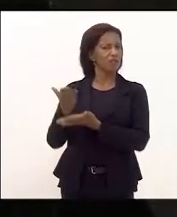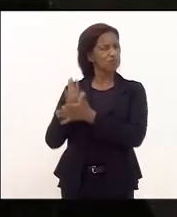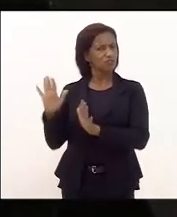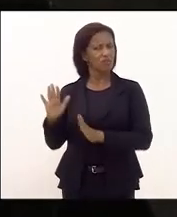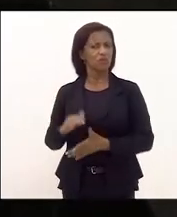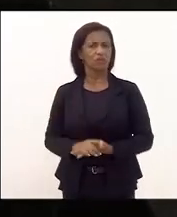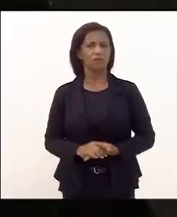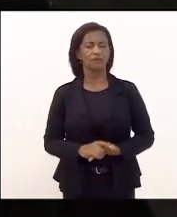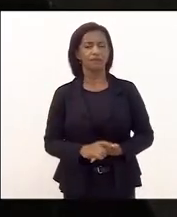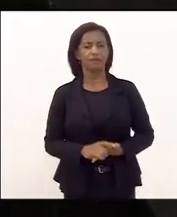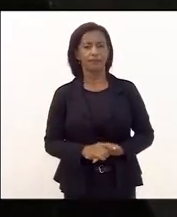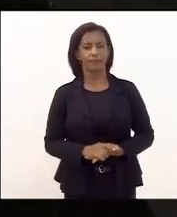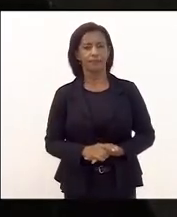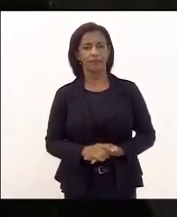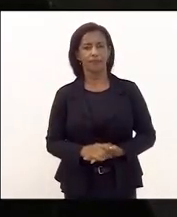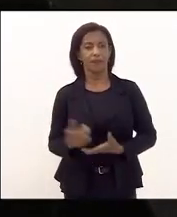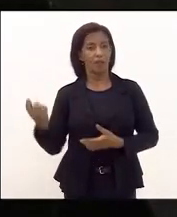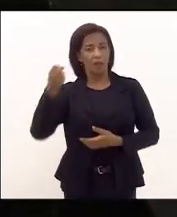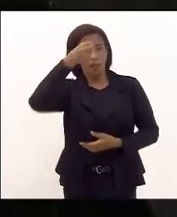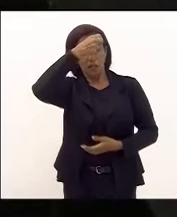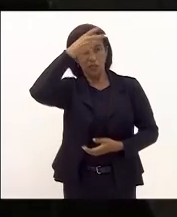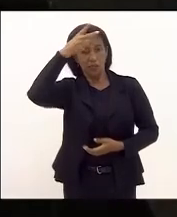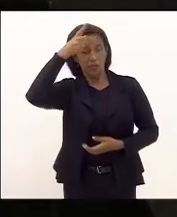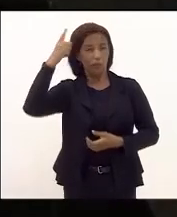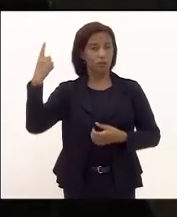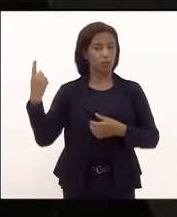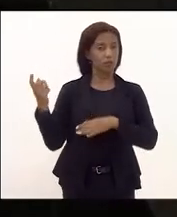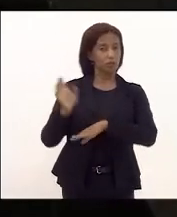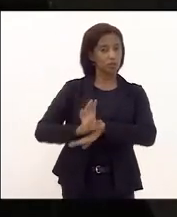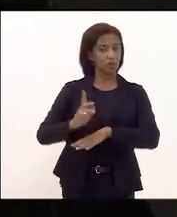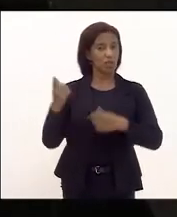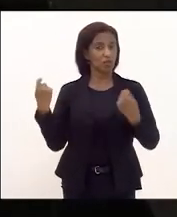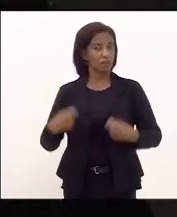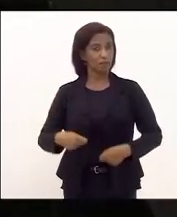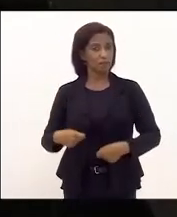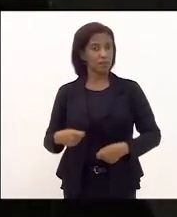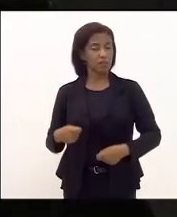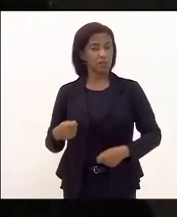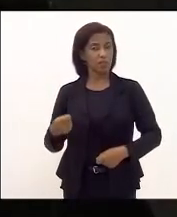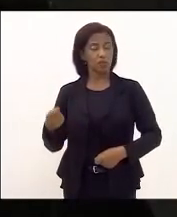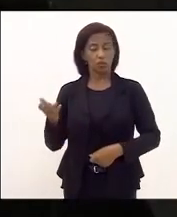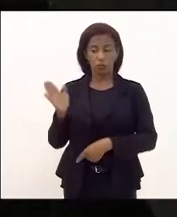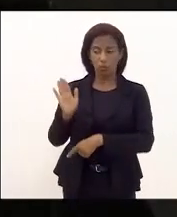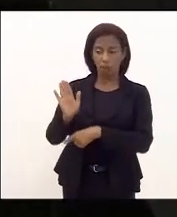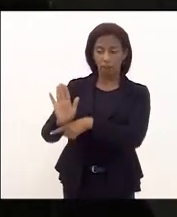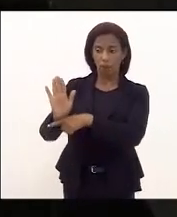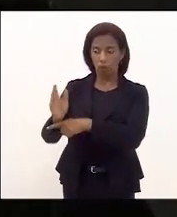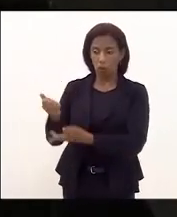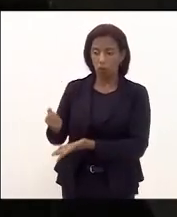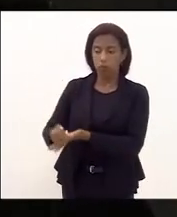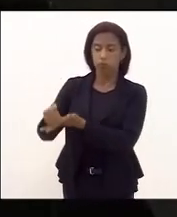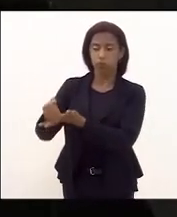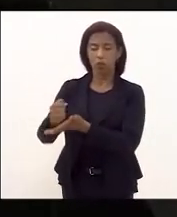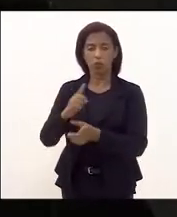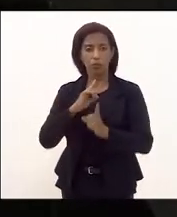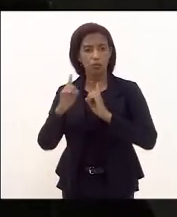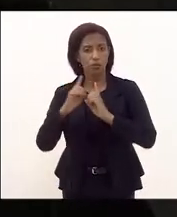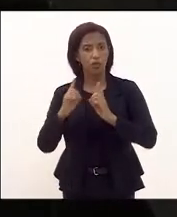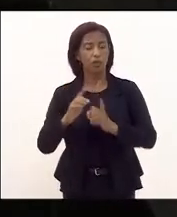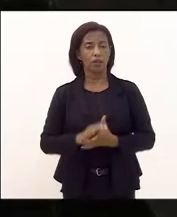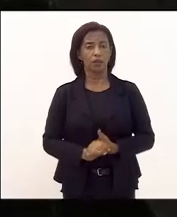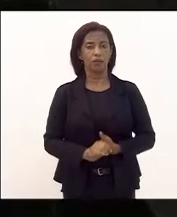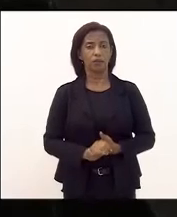disso. Os municípios e os estados precisam da mão amiga da União, do apoio, do suporte, do diálogo,